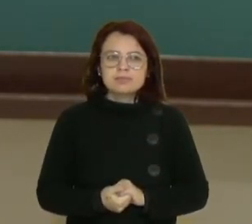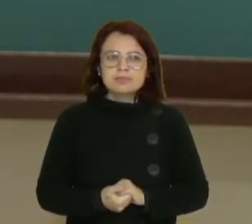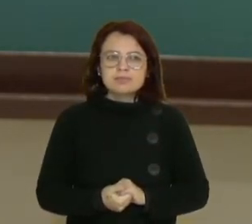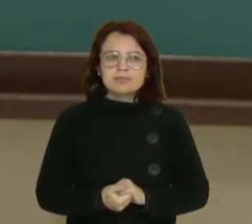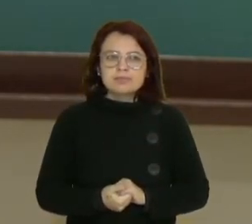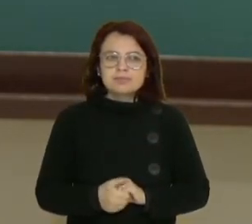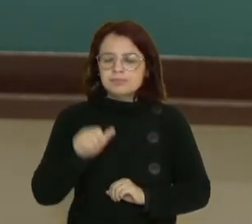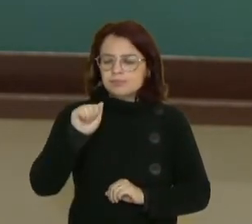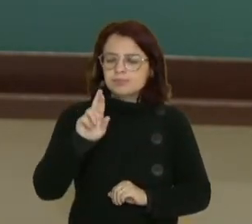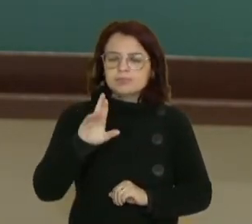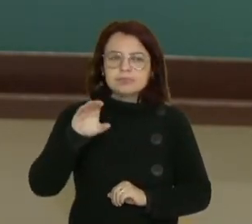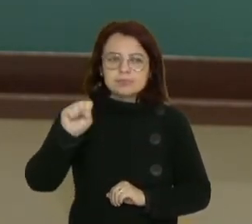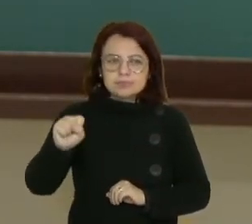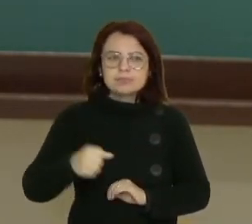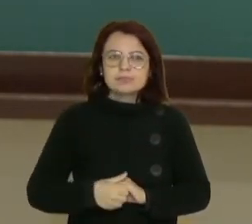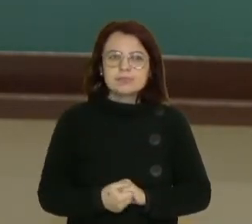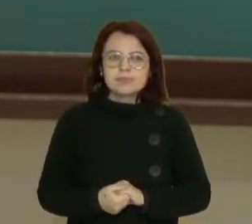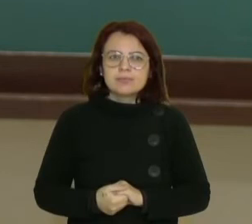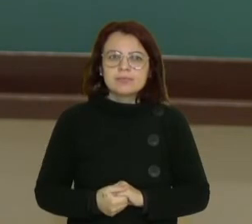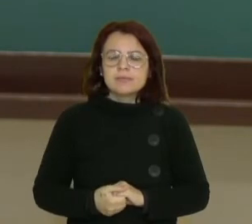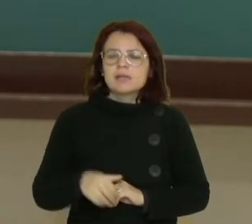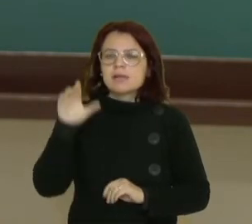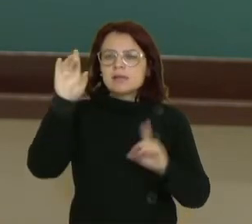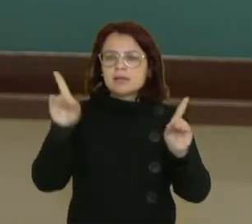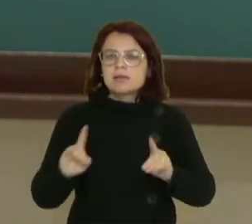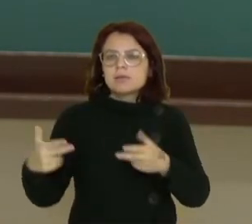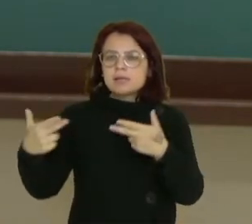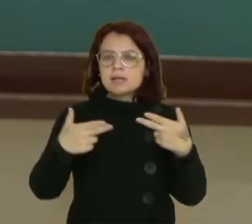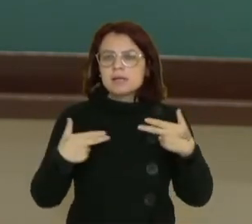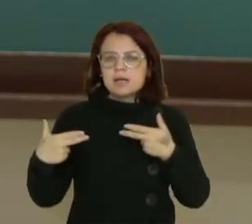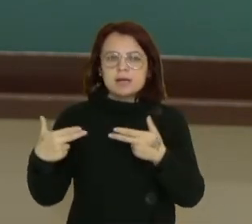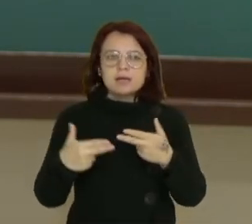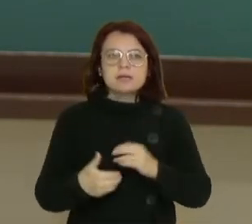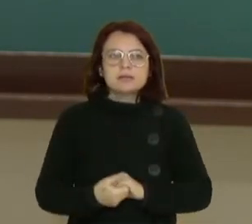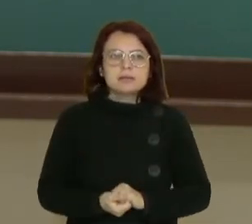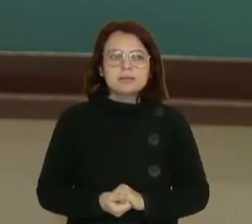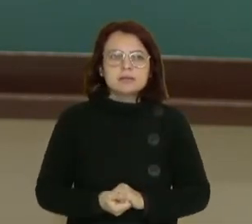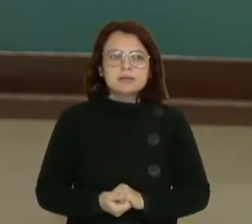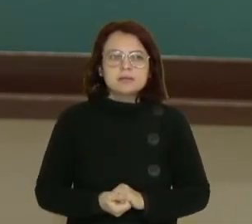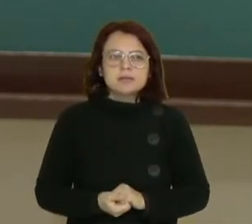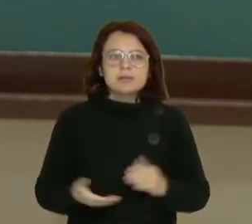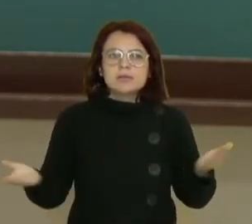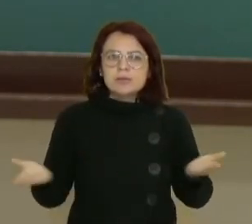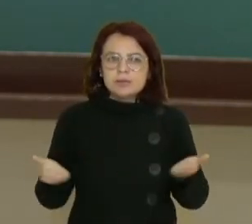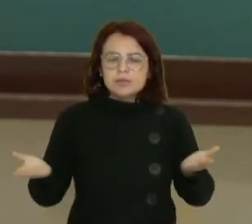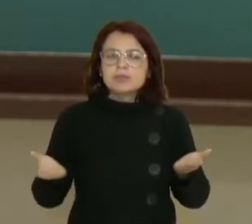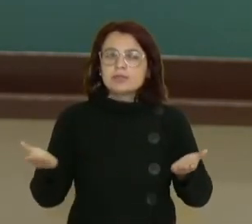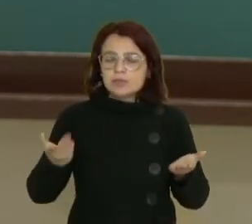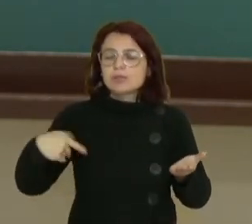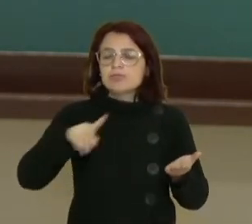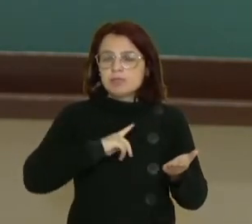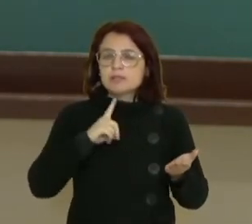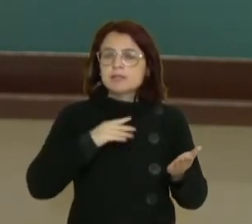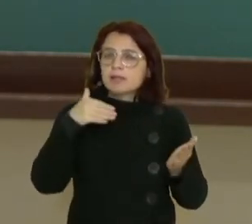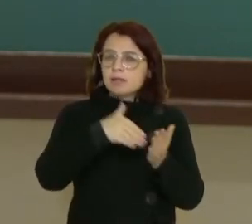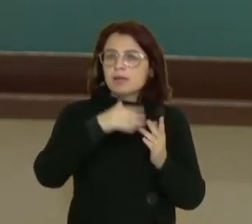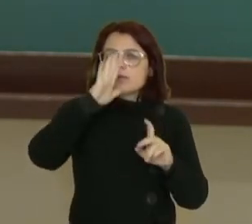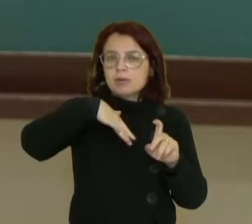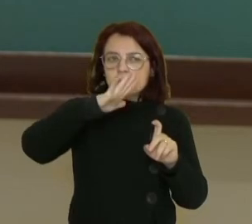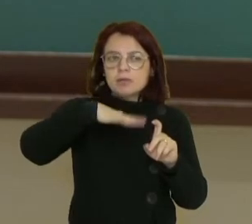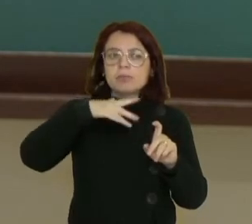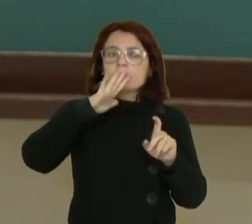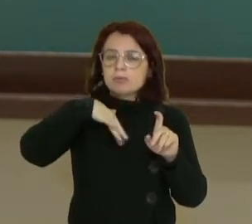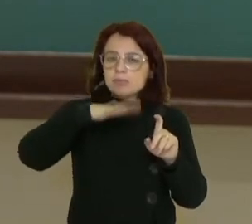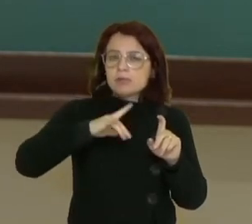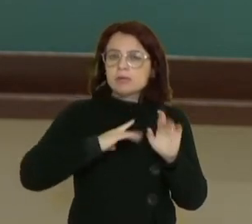Afrodite. Ares era o deus da guerra. E hoje em dia ainda existem os mitos, porque o mito é